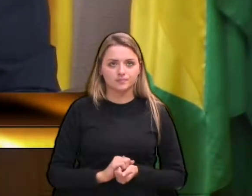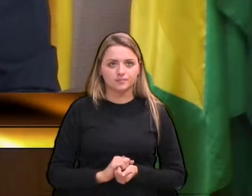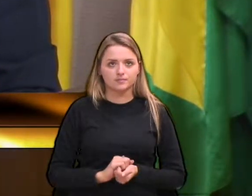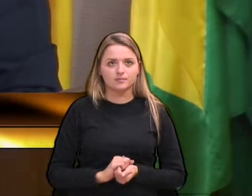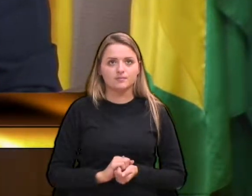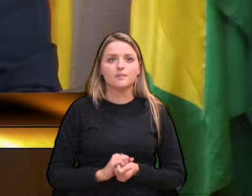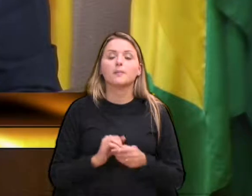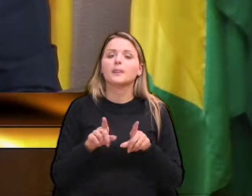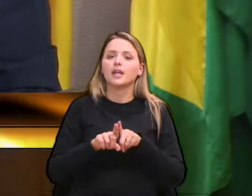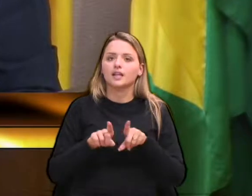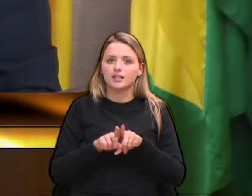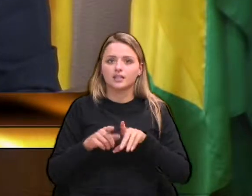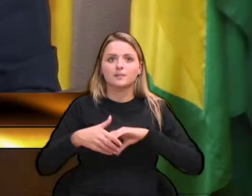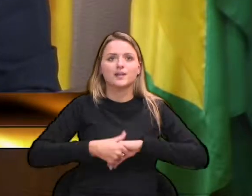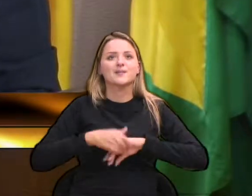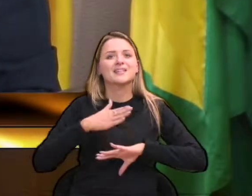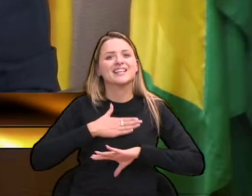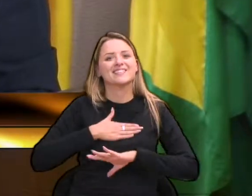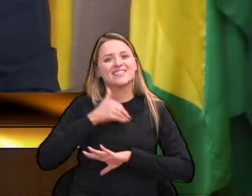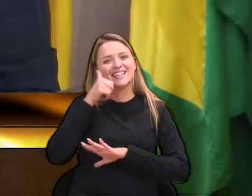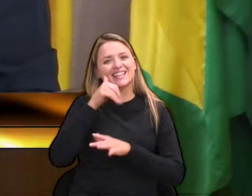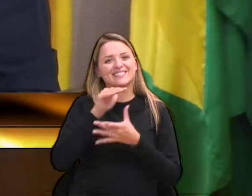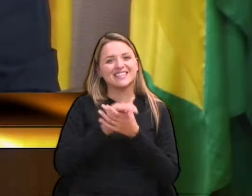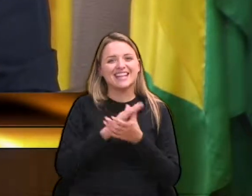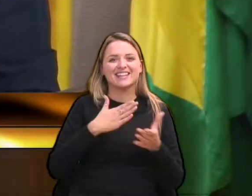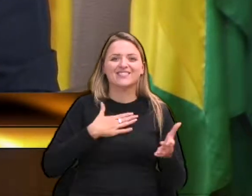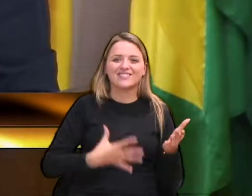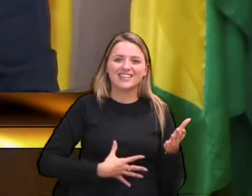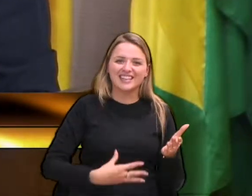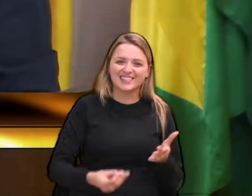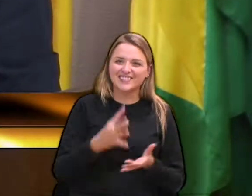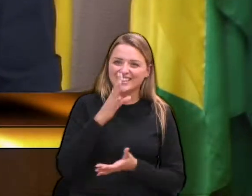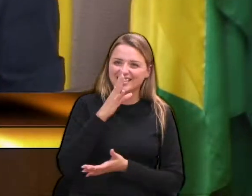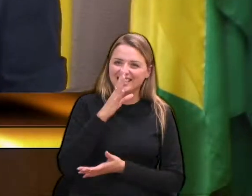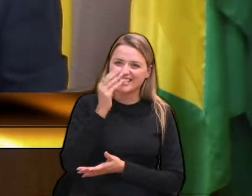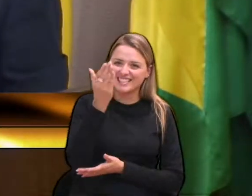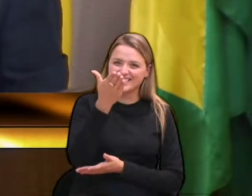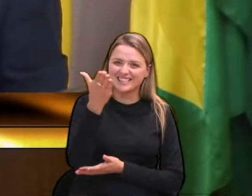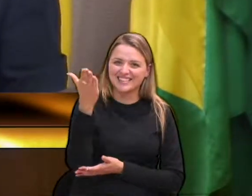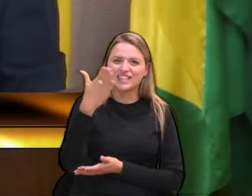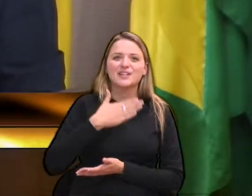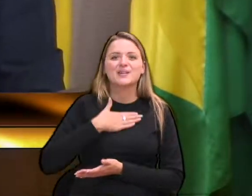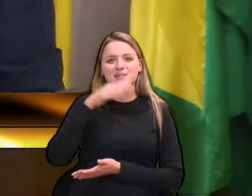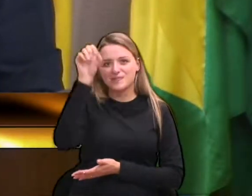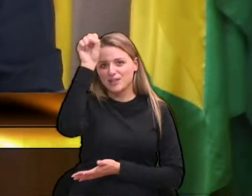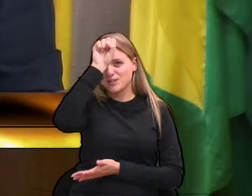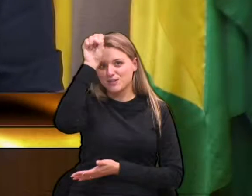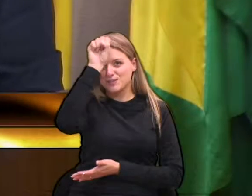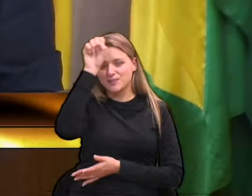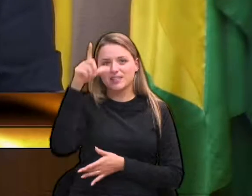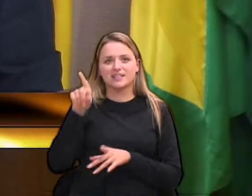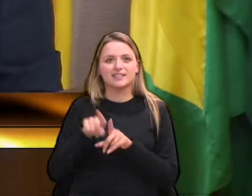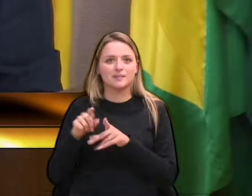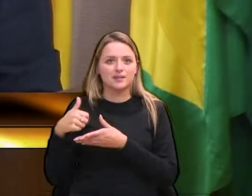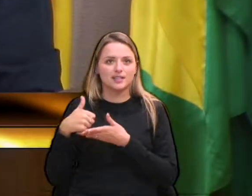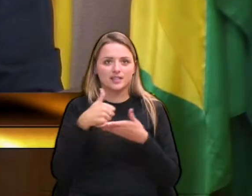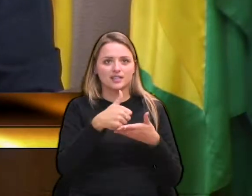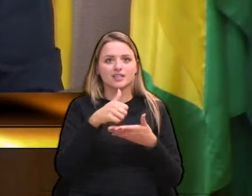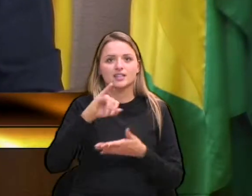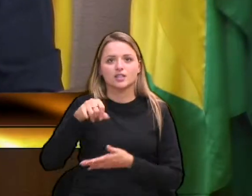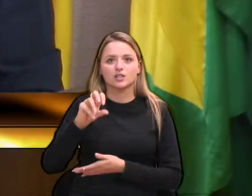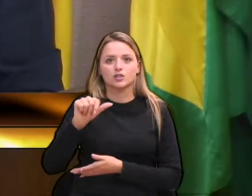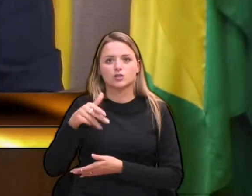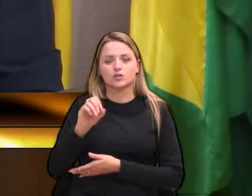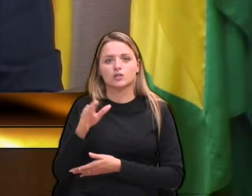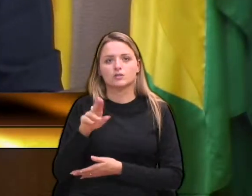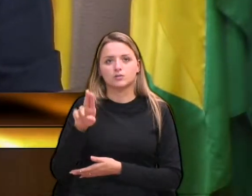Além disso, cumprimentar a minha esposa, meu filho que está aqui me prestigiando, meu sobrinho que está me assessorando, João Luiz,